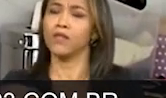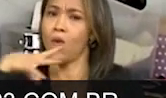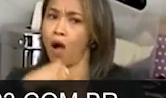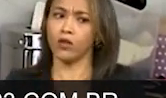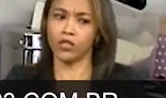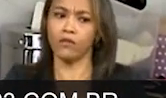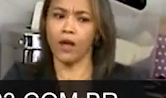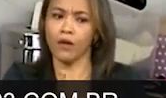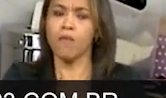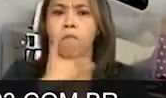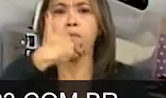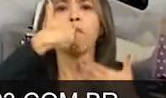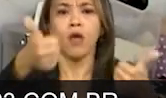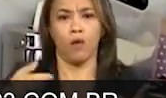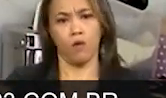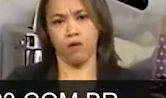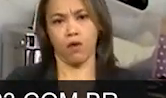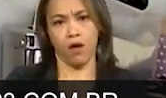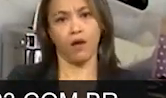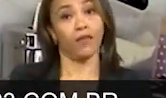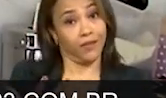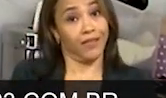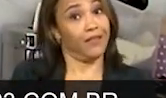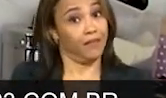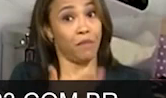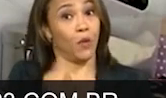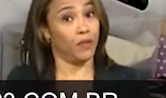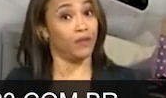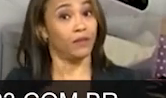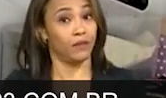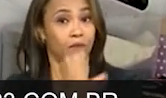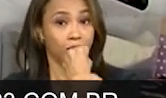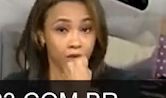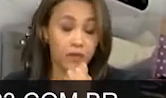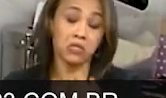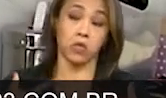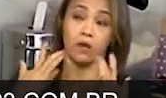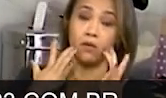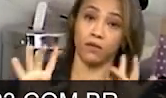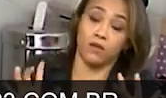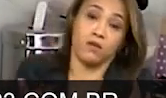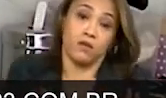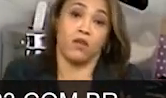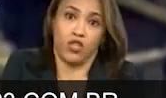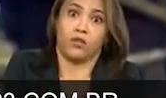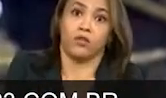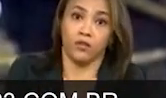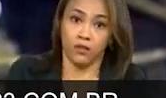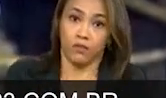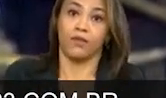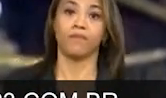evoluir mais ainda tem que ter um jeitinho aí de uma segurança melhor né sei lá exigir algo mais